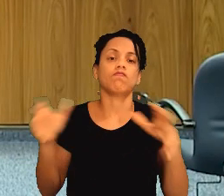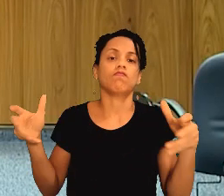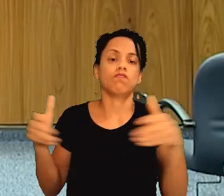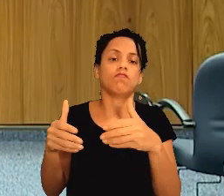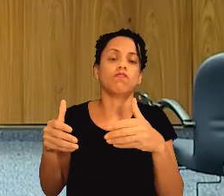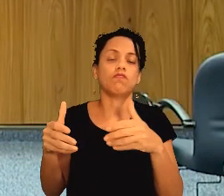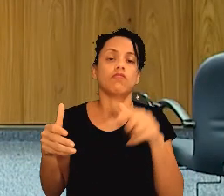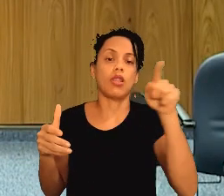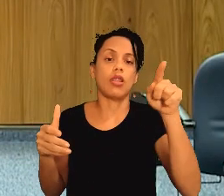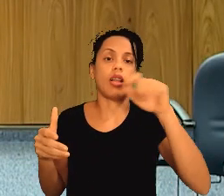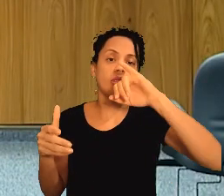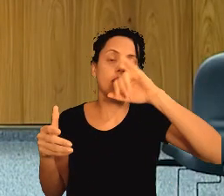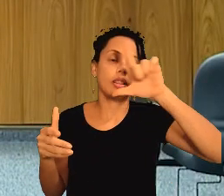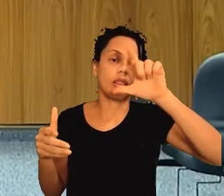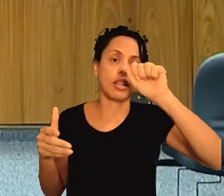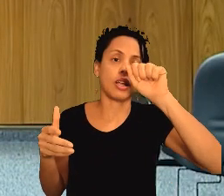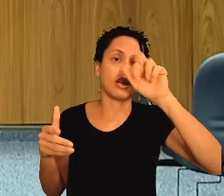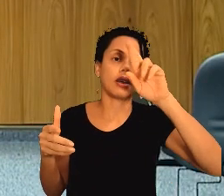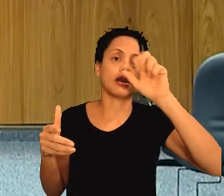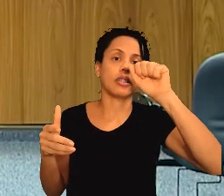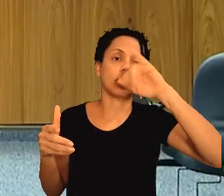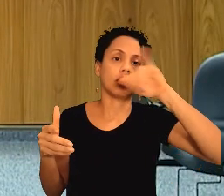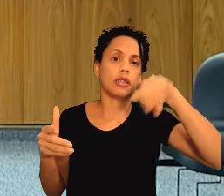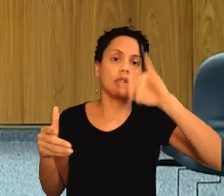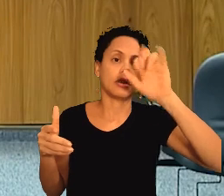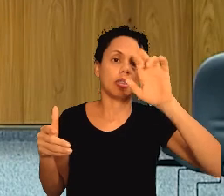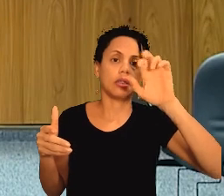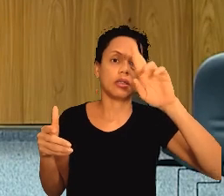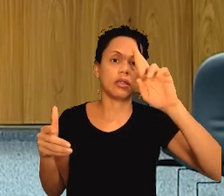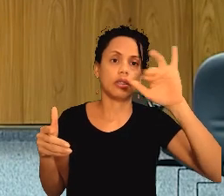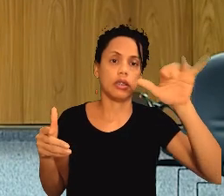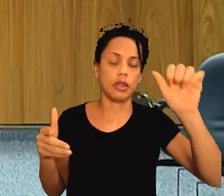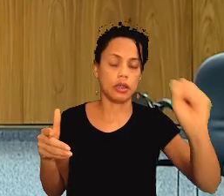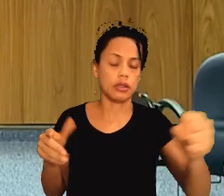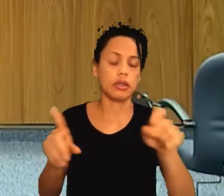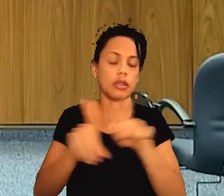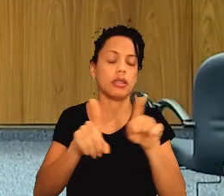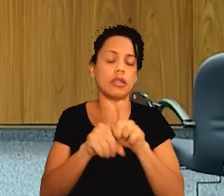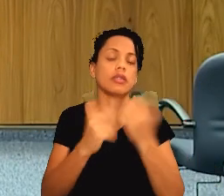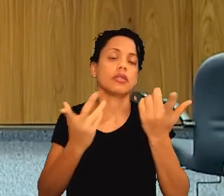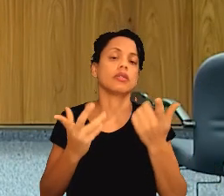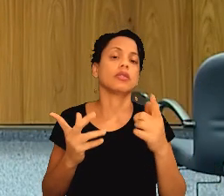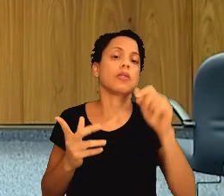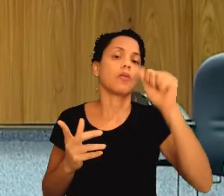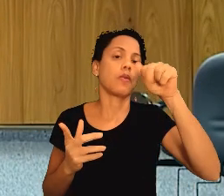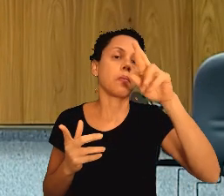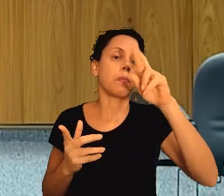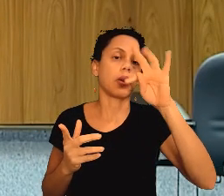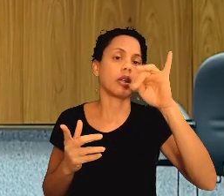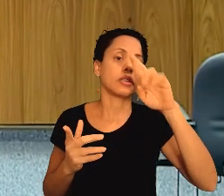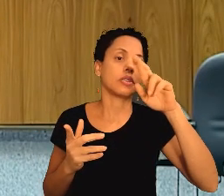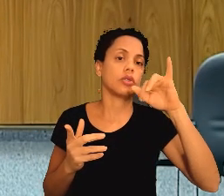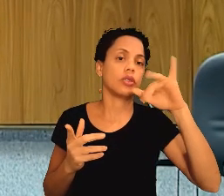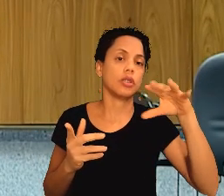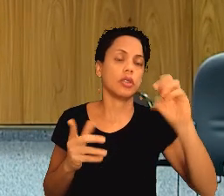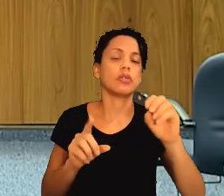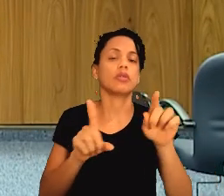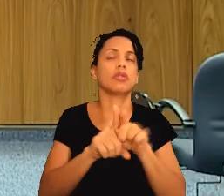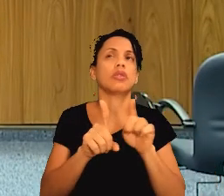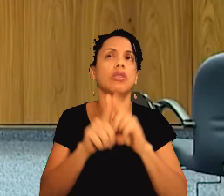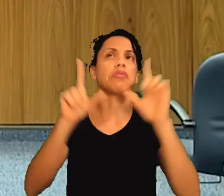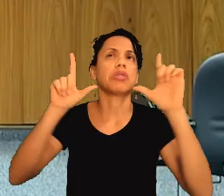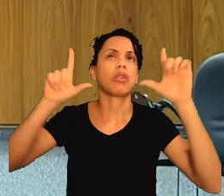Companhia Mate Laranjeira, e esse histórico está muito bem contado em outro documentário genial, que é o Martírio,